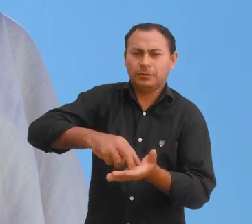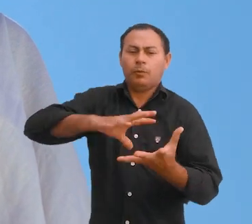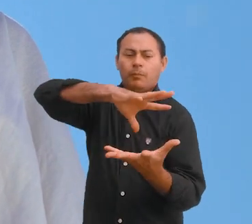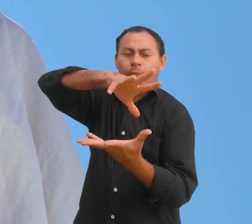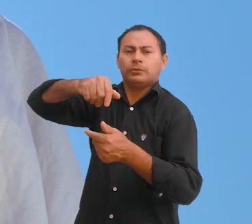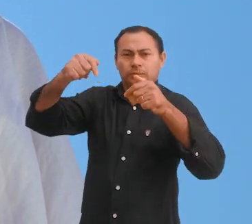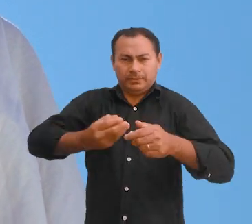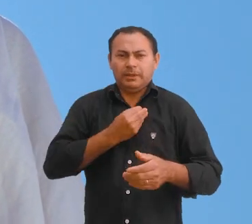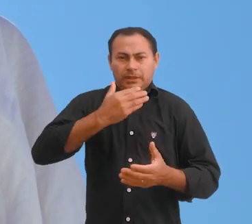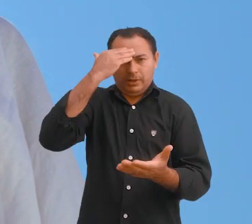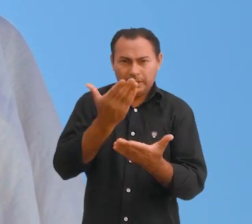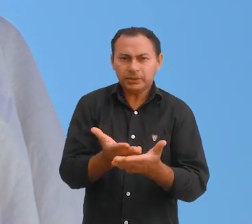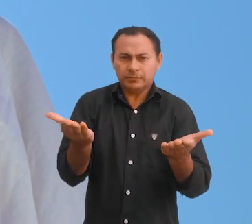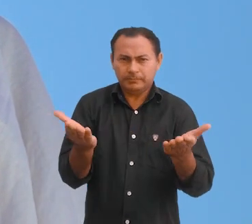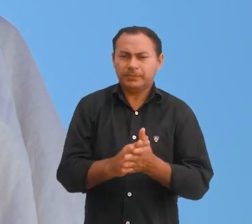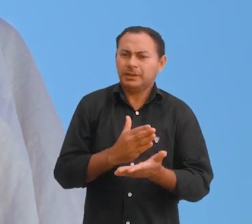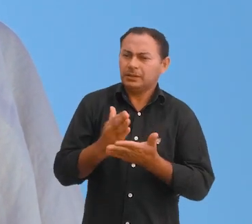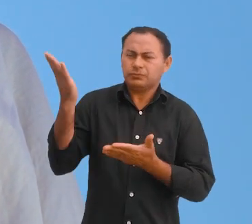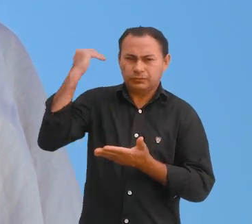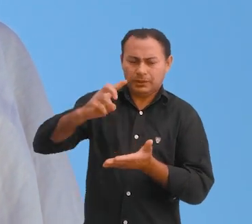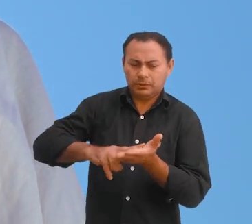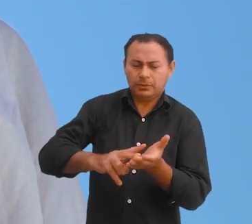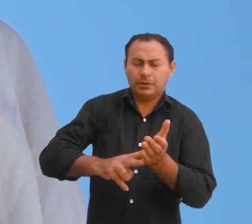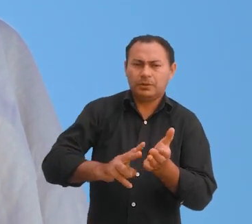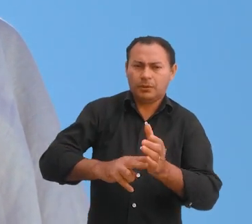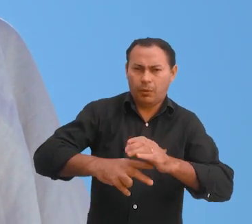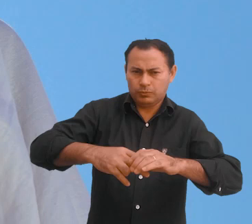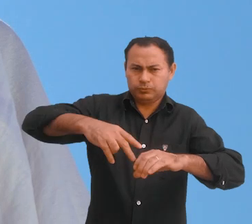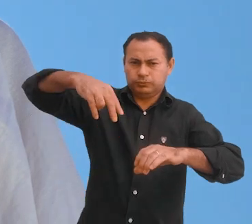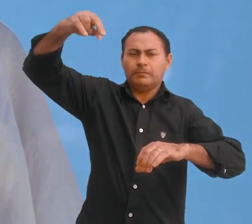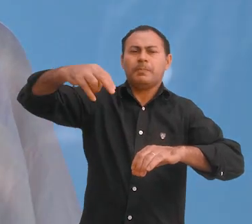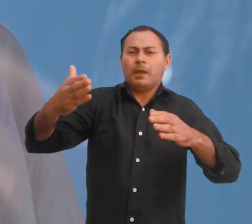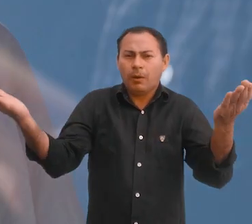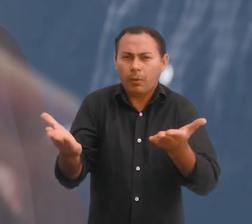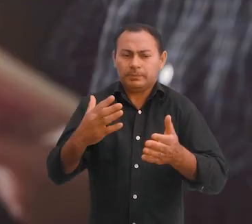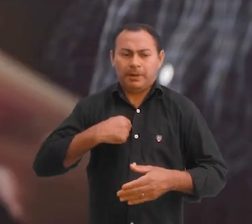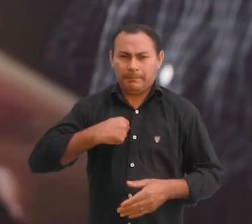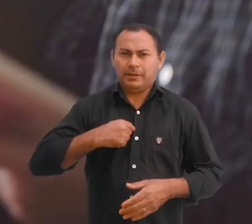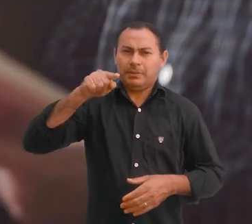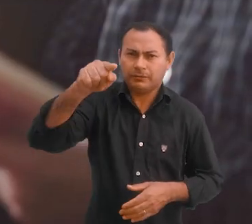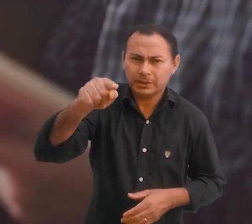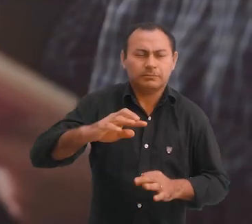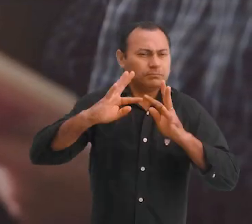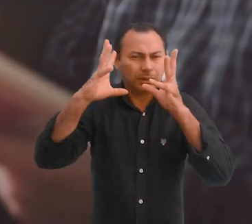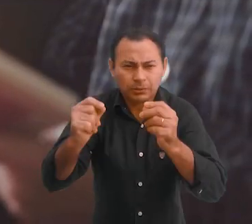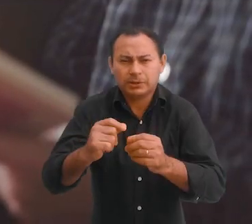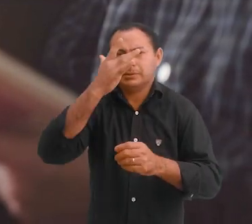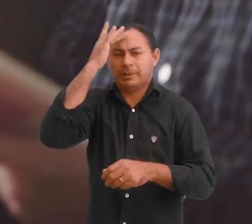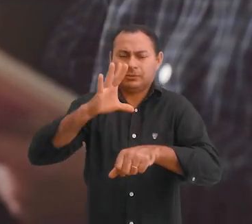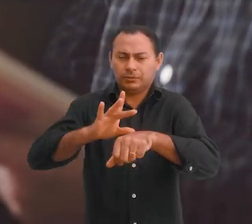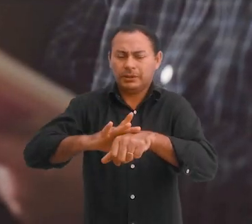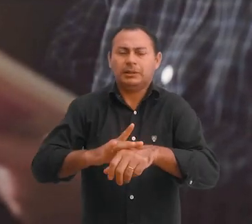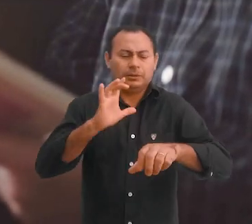e atuante no planeta Terra. E tem sido assim desde a sua ressurreição. Hoje é possível para mim e para você e para